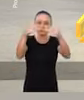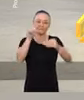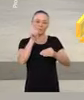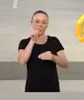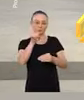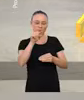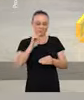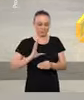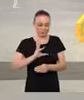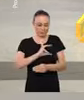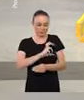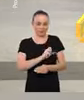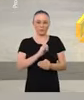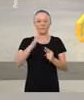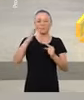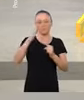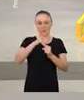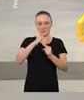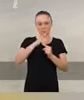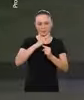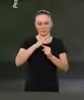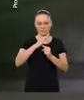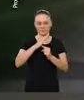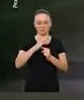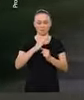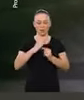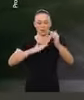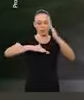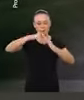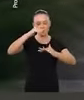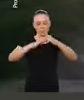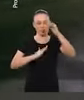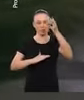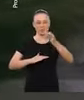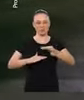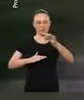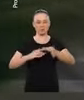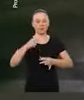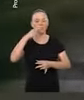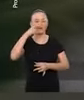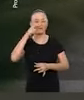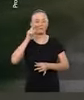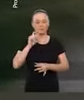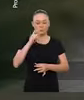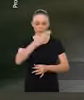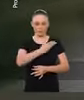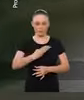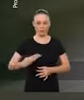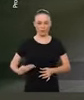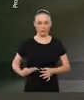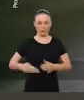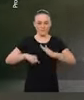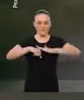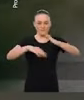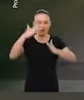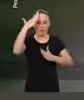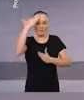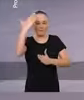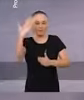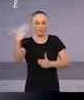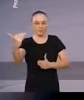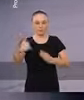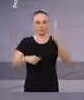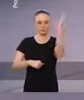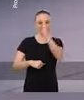você e por amor ao Paraná. Competência. Álvaro Dias. Governador mais popular do